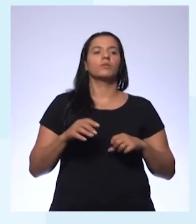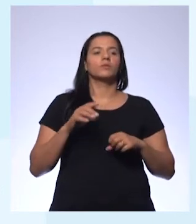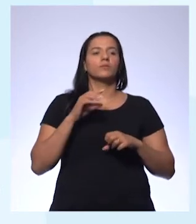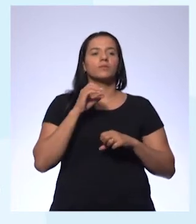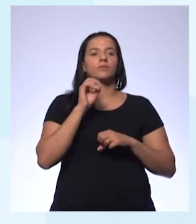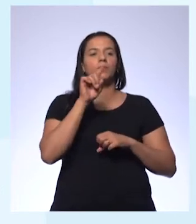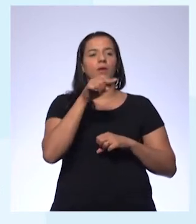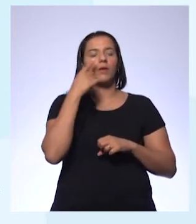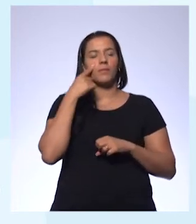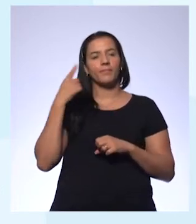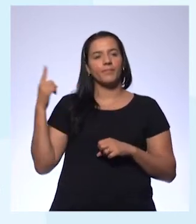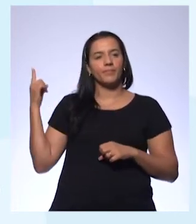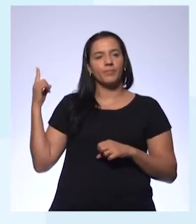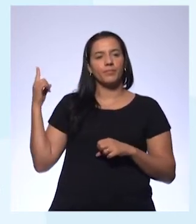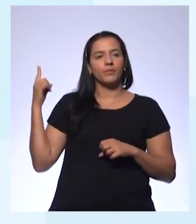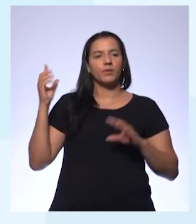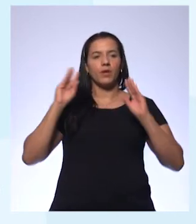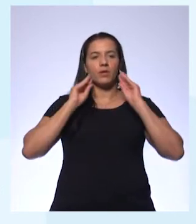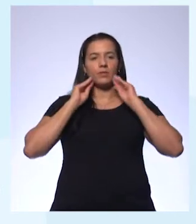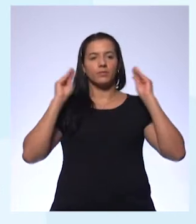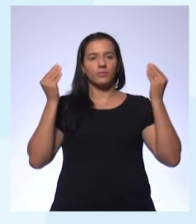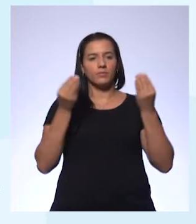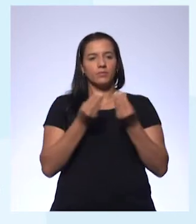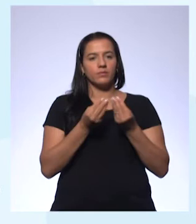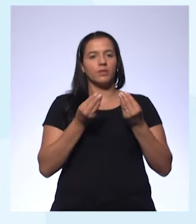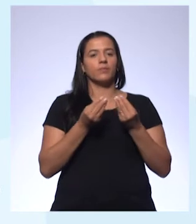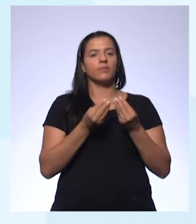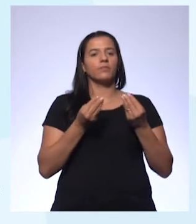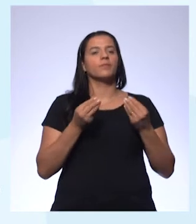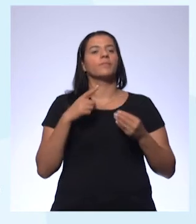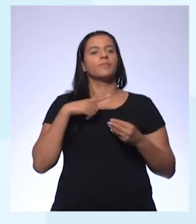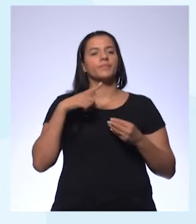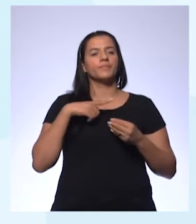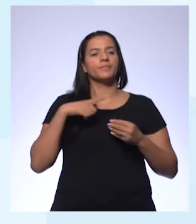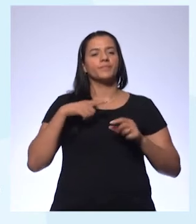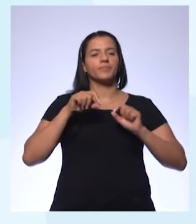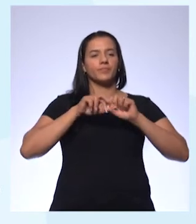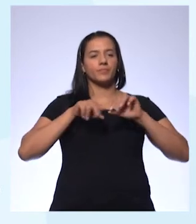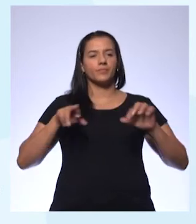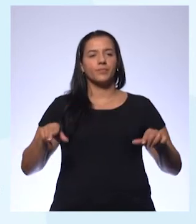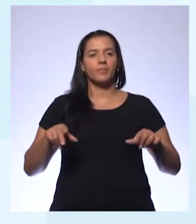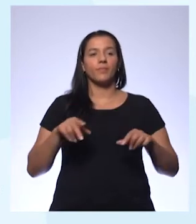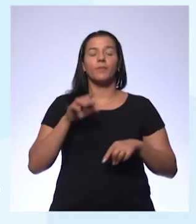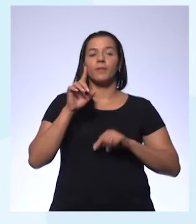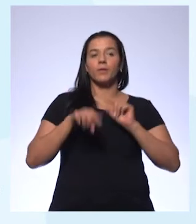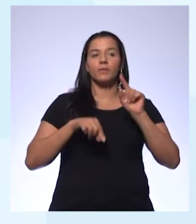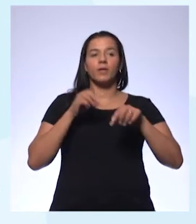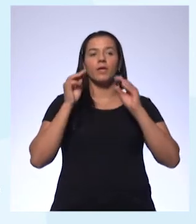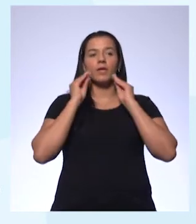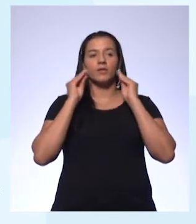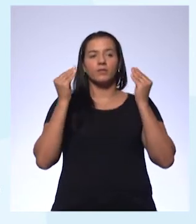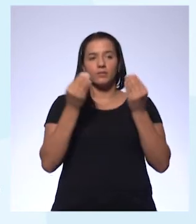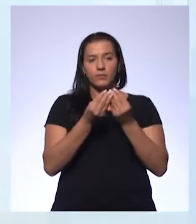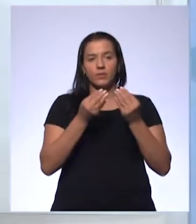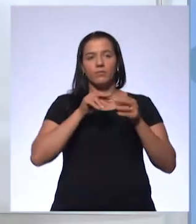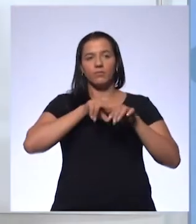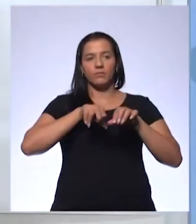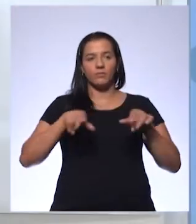célula eucarionte. Então, a diferença básica, professor, entre célula procarionte e célula